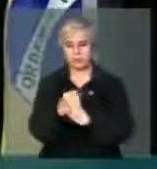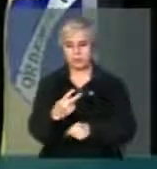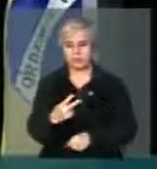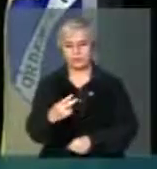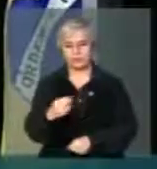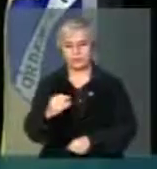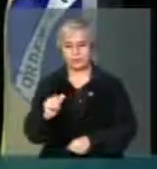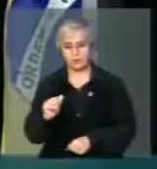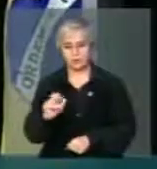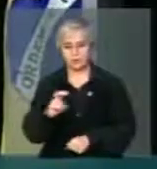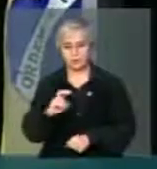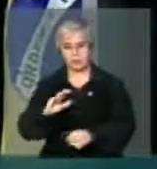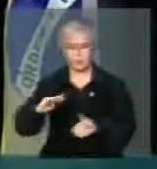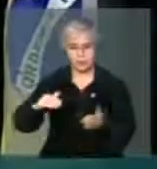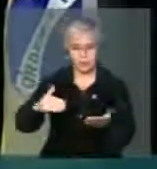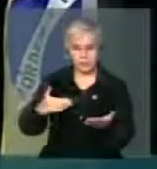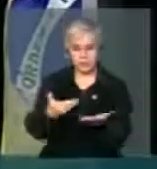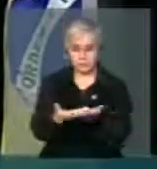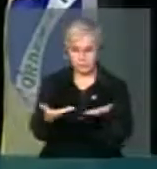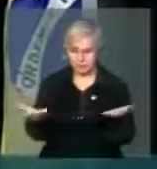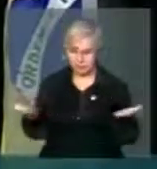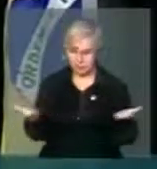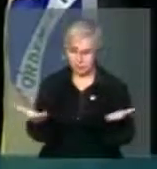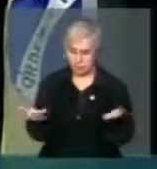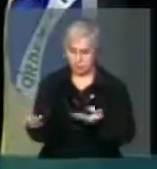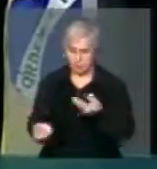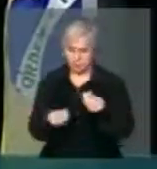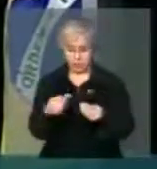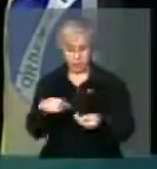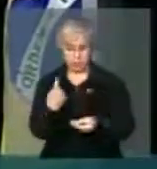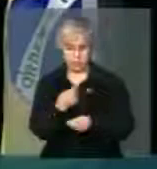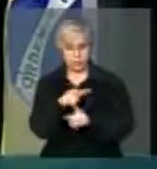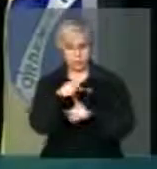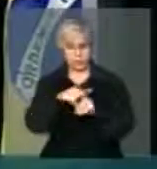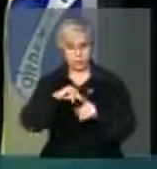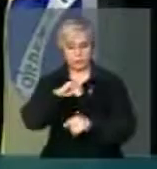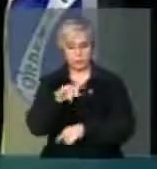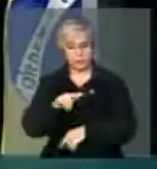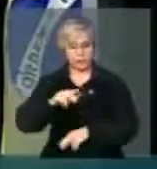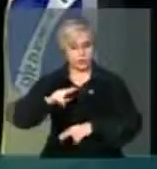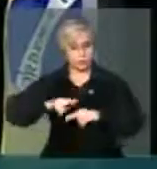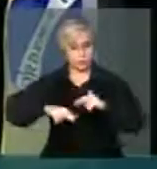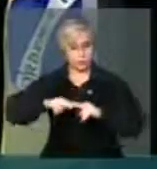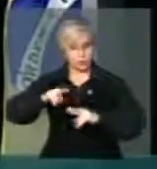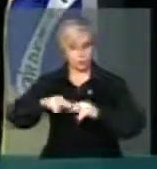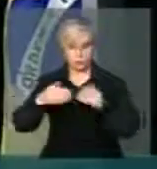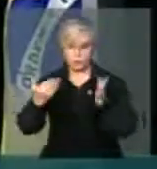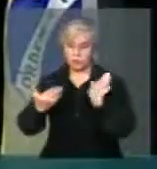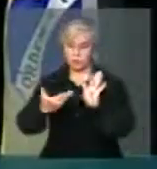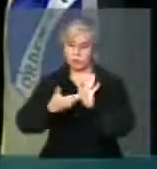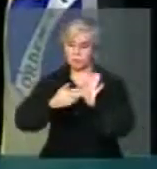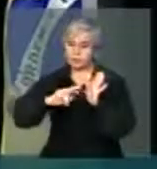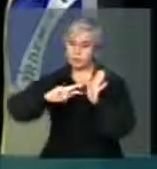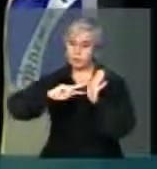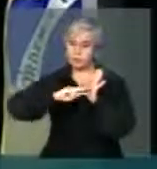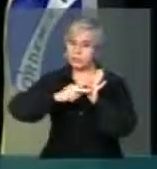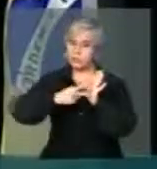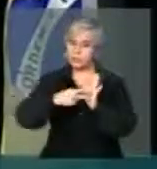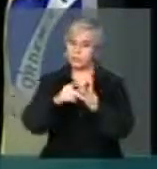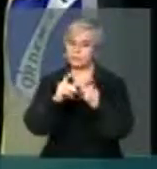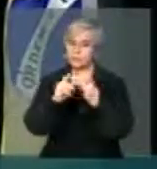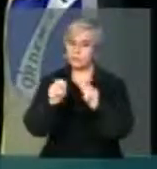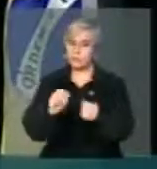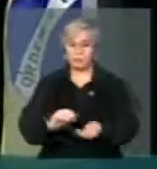2015. Como nós ainda estamos no mês de junho, significa que o